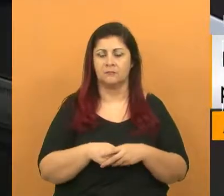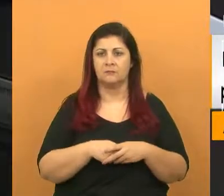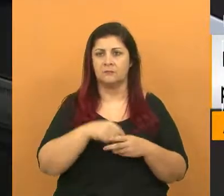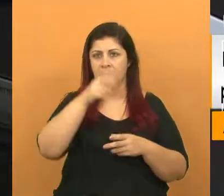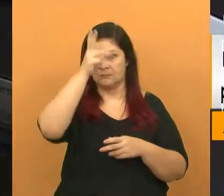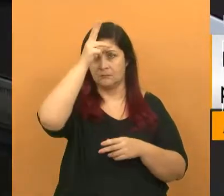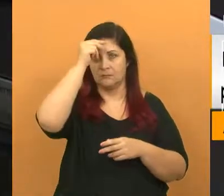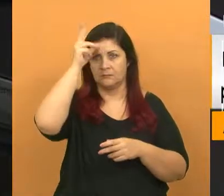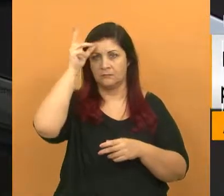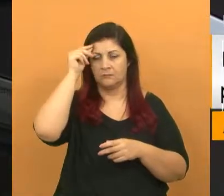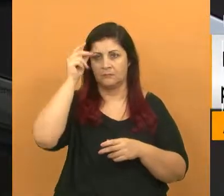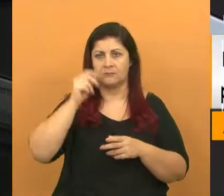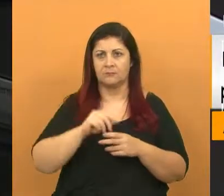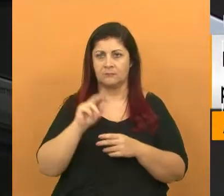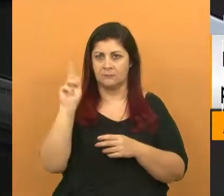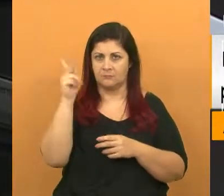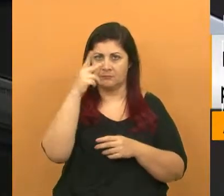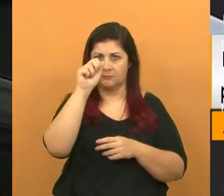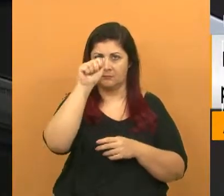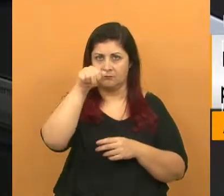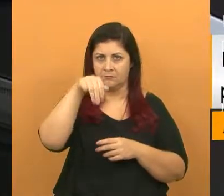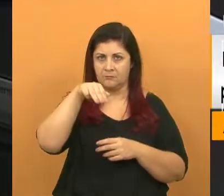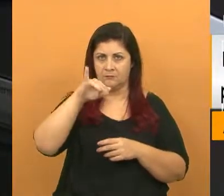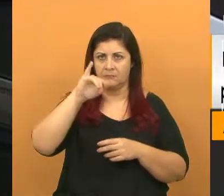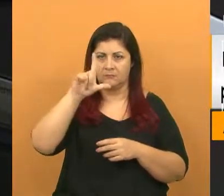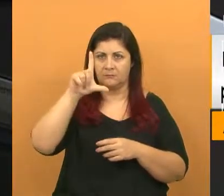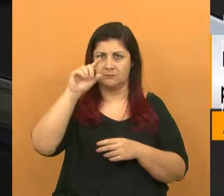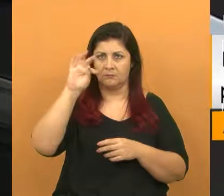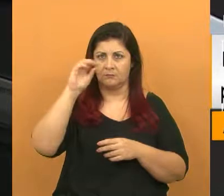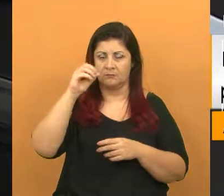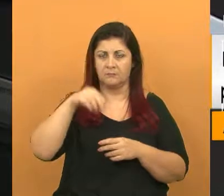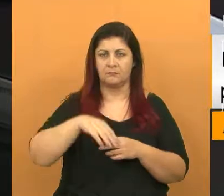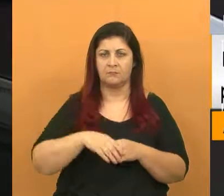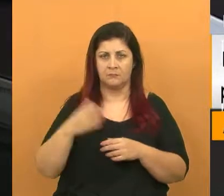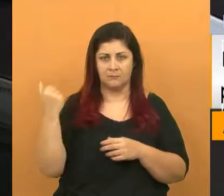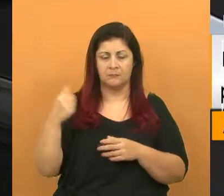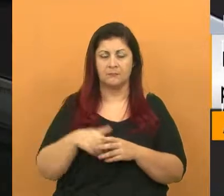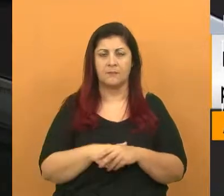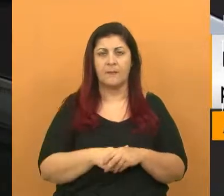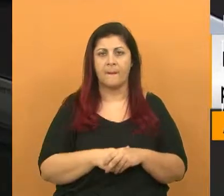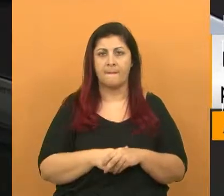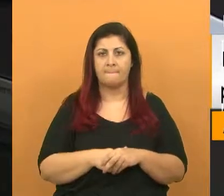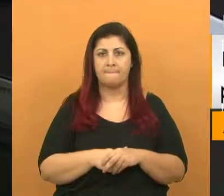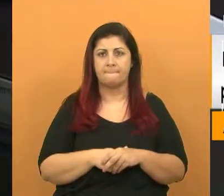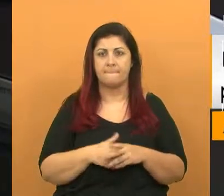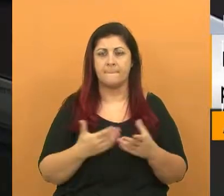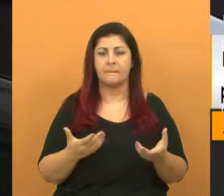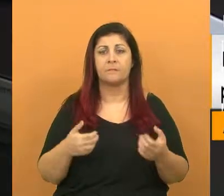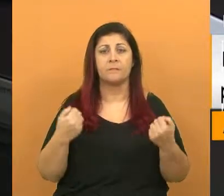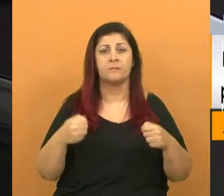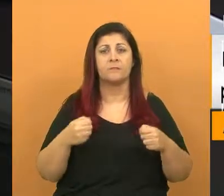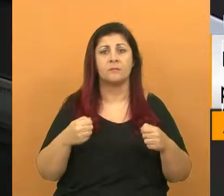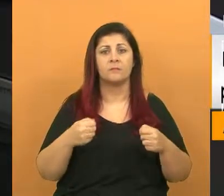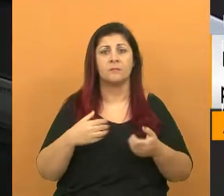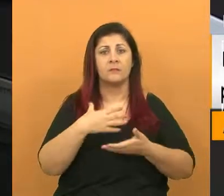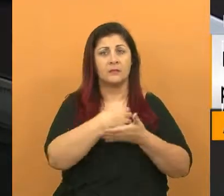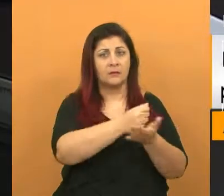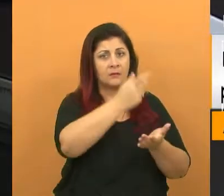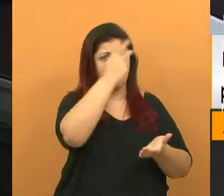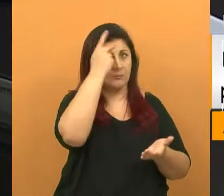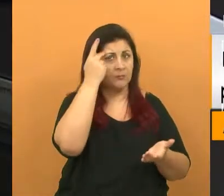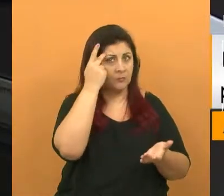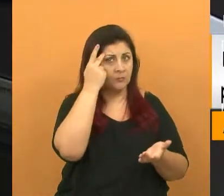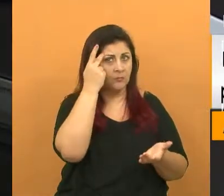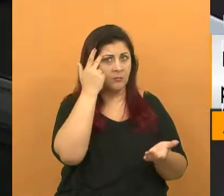prefeito Hamilton, tá? A respeito do quê? De um processo de transferência de paciente com diagnóstico